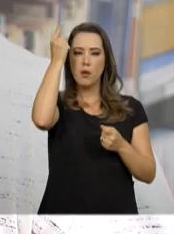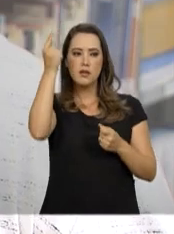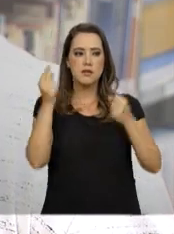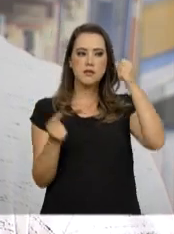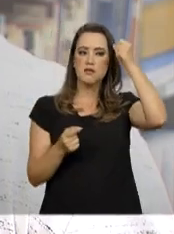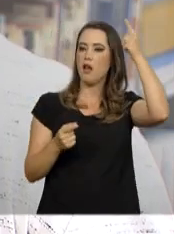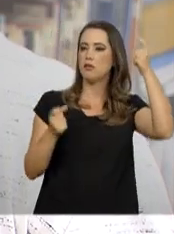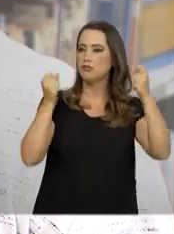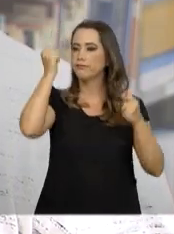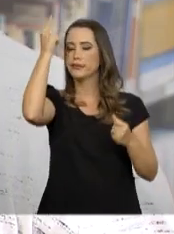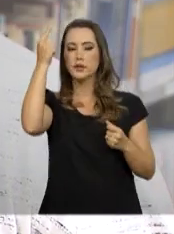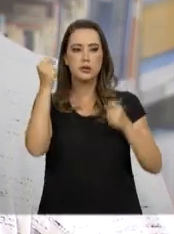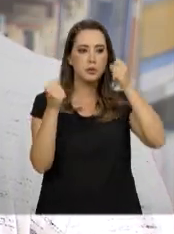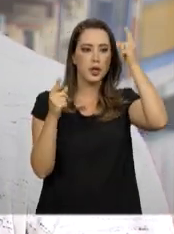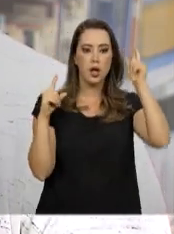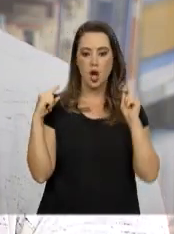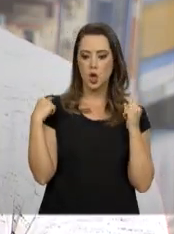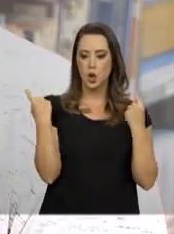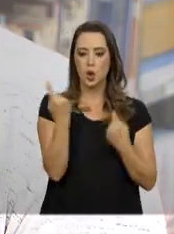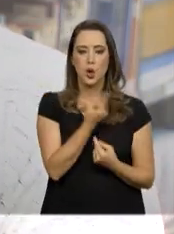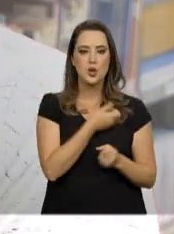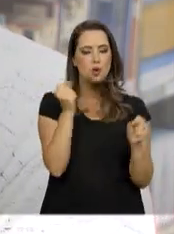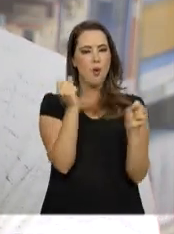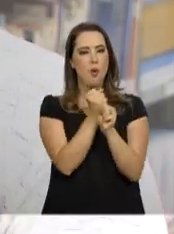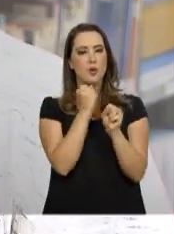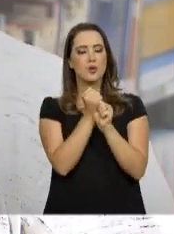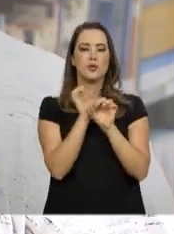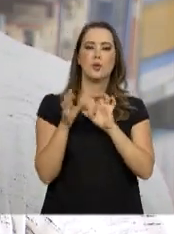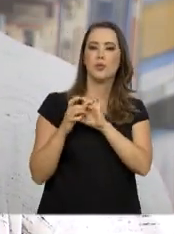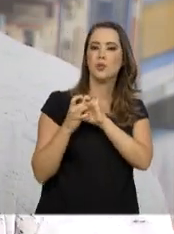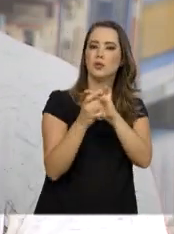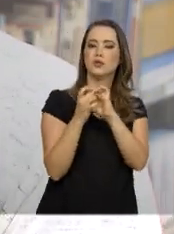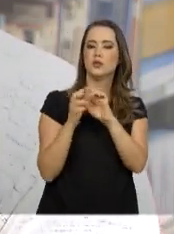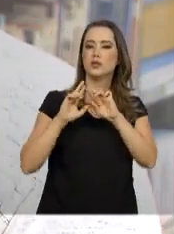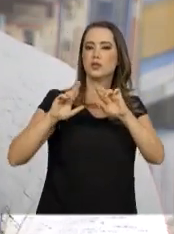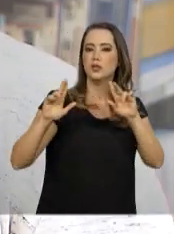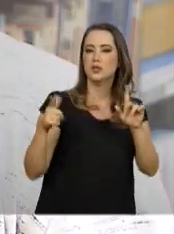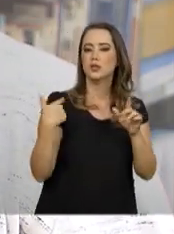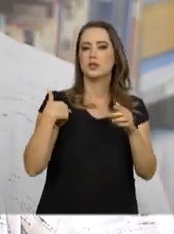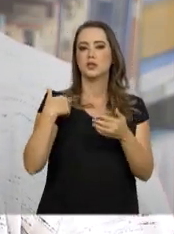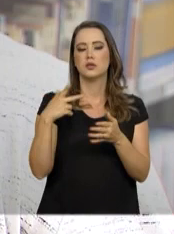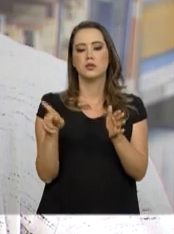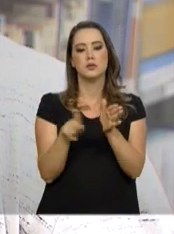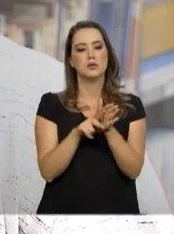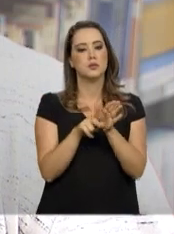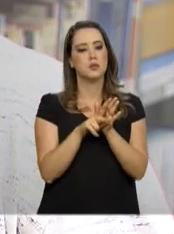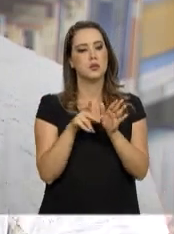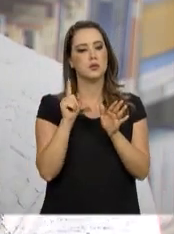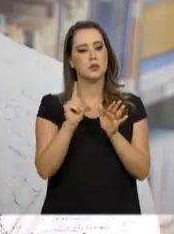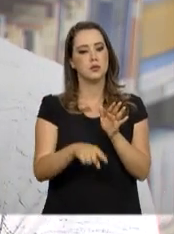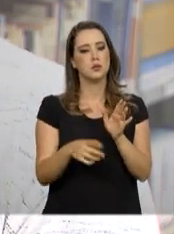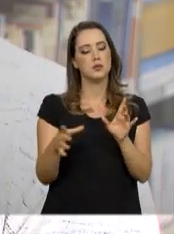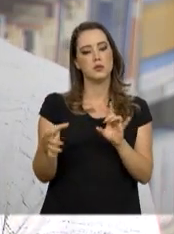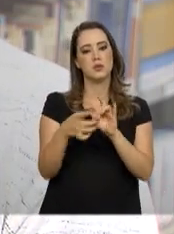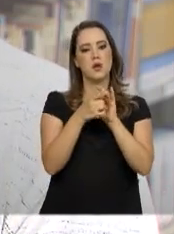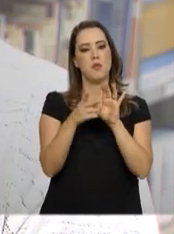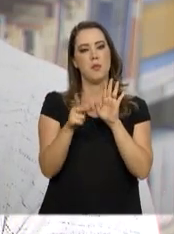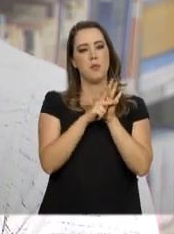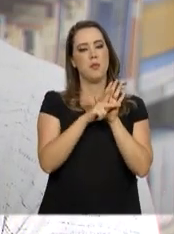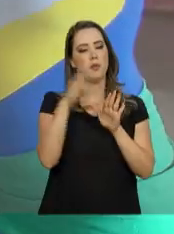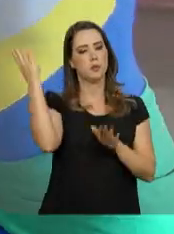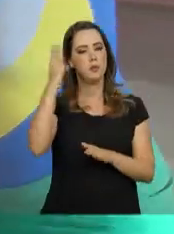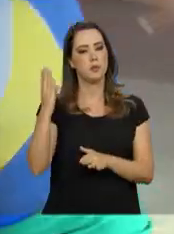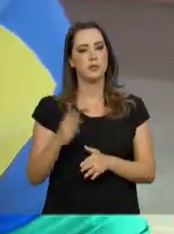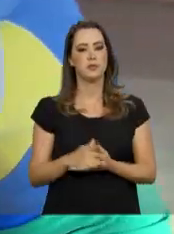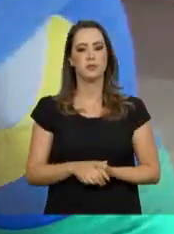se juntando para construir esses elementos mais gerais que vão compor a identidade